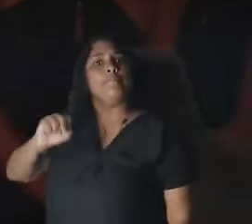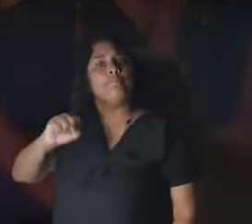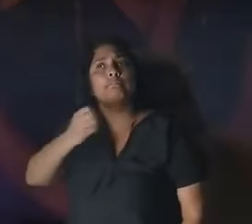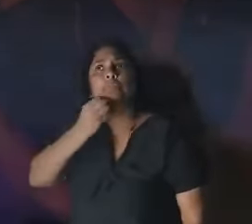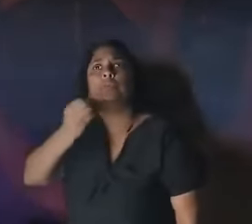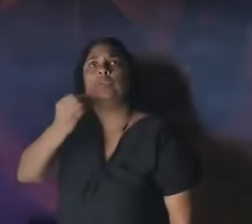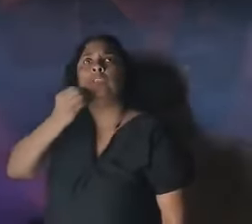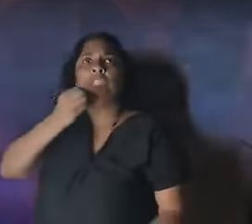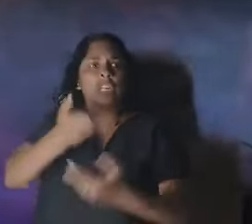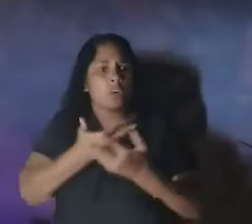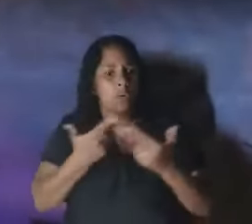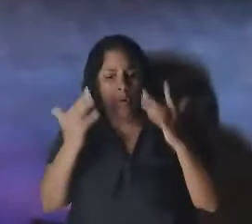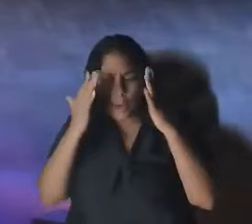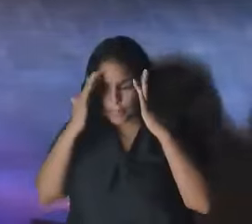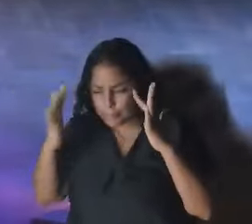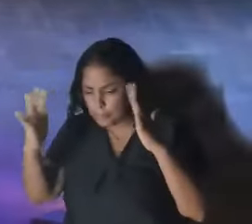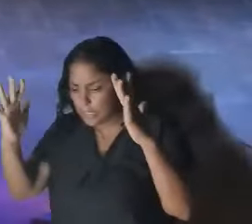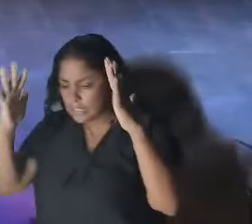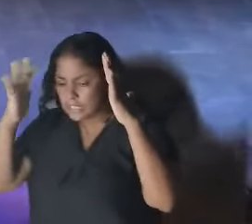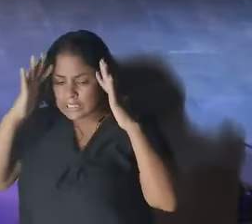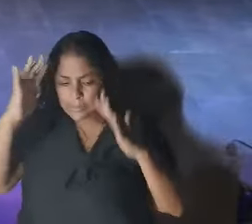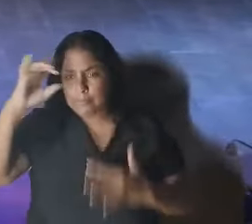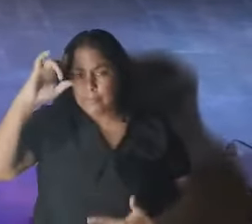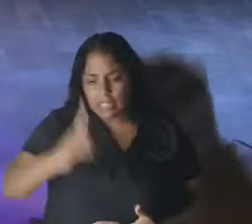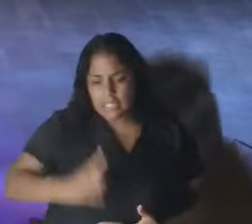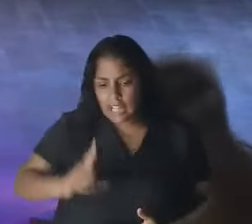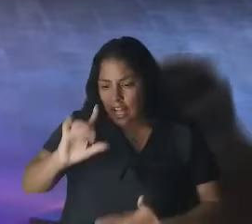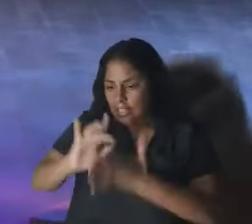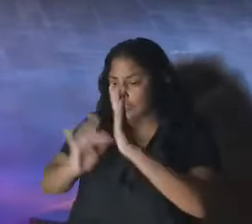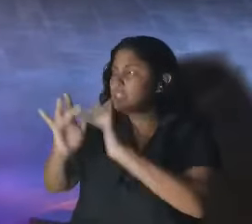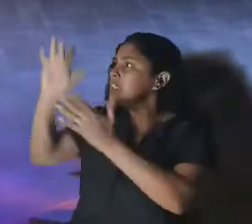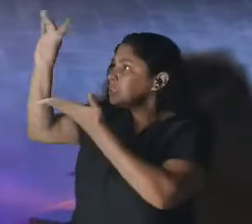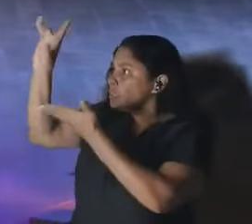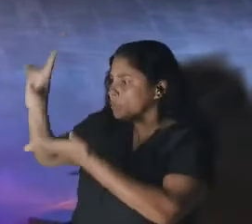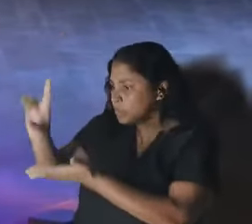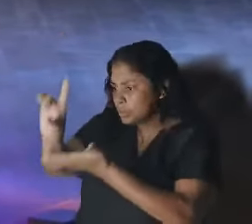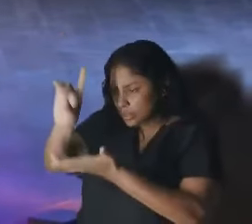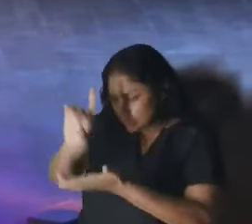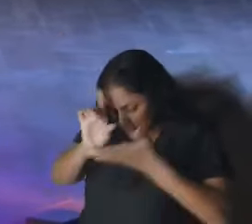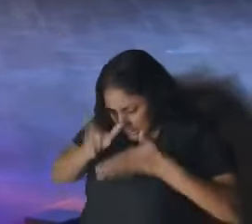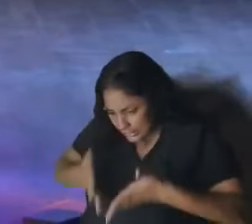jamais mandasse Deus seu filho pra